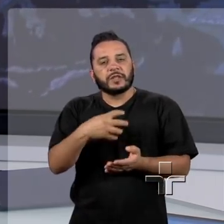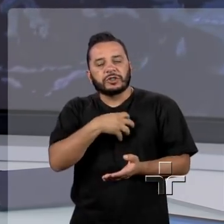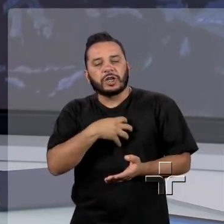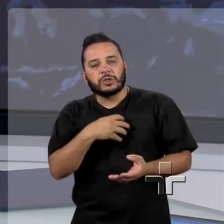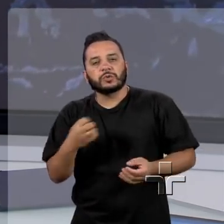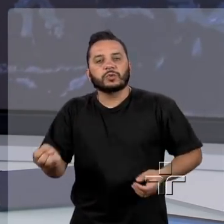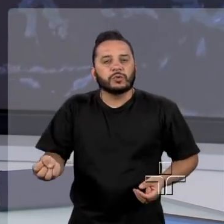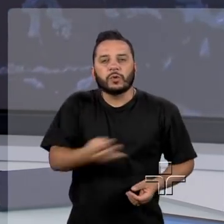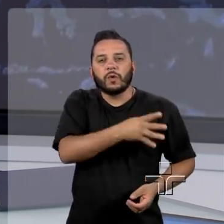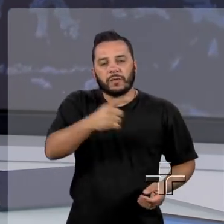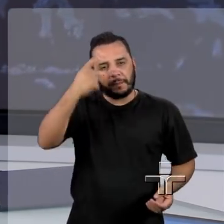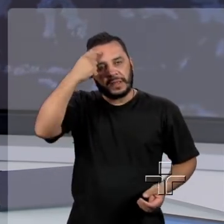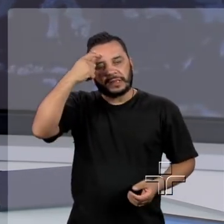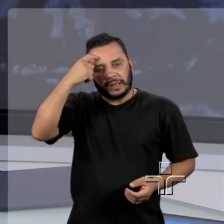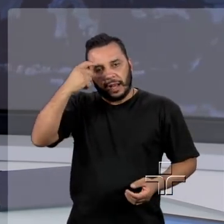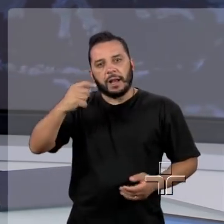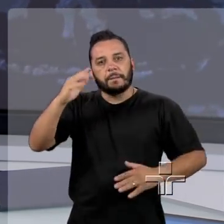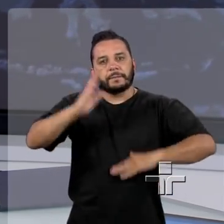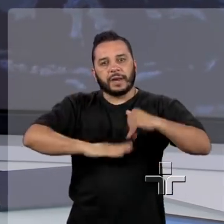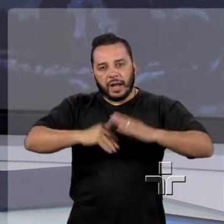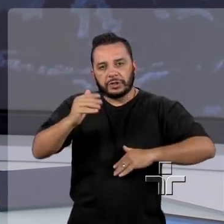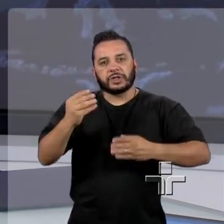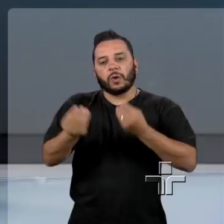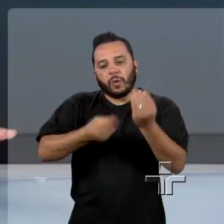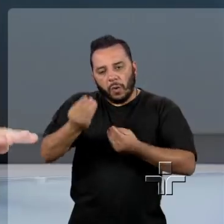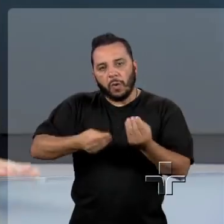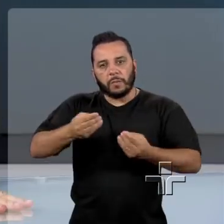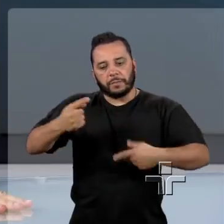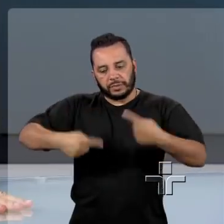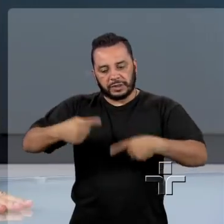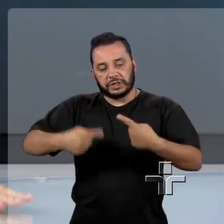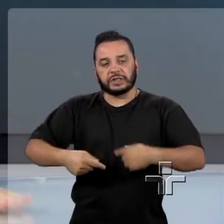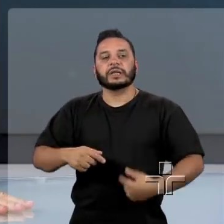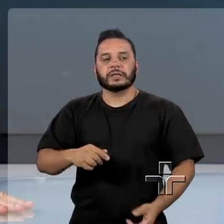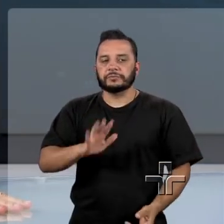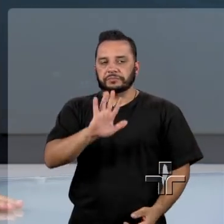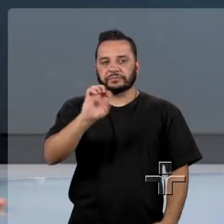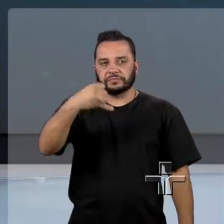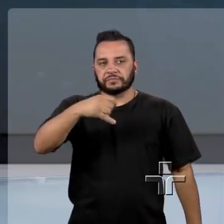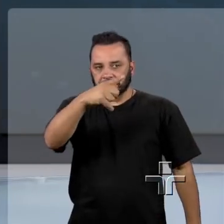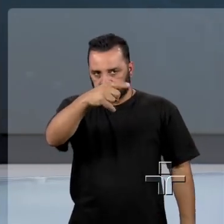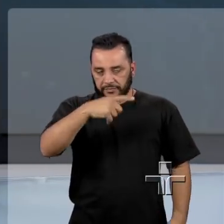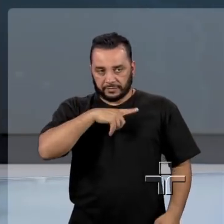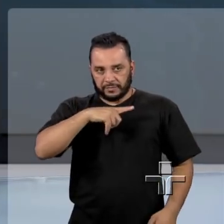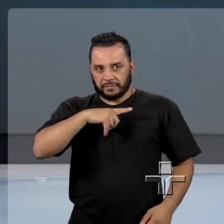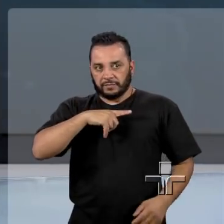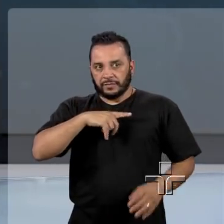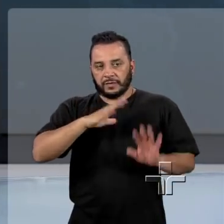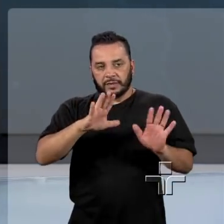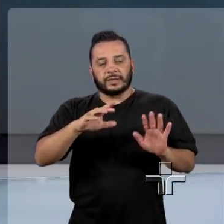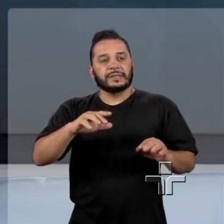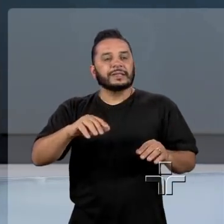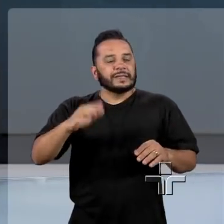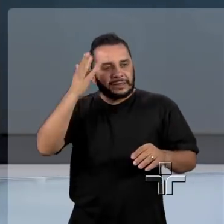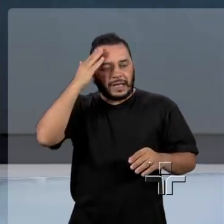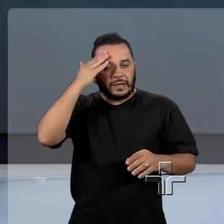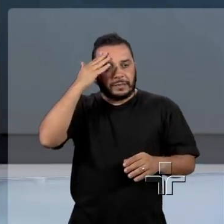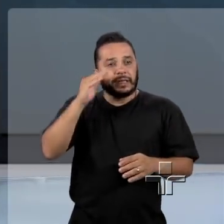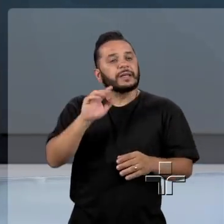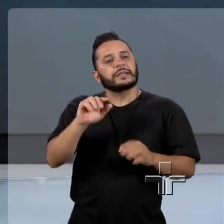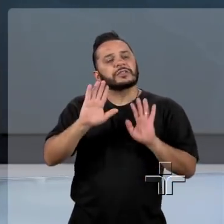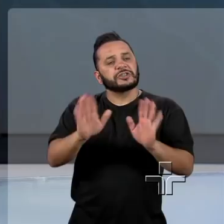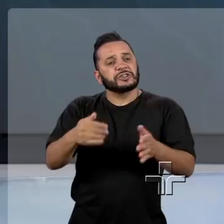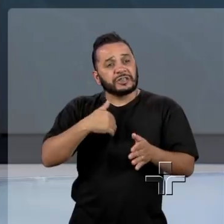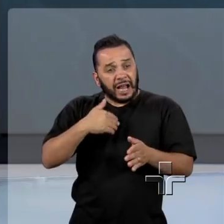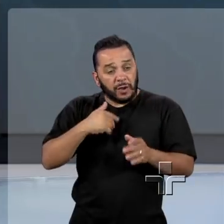se pensar a prática política, não é, Rodrigo? É isso, e aí eu quero pegar a última palavra do Liviano, semear. Foi semeado. Para isso, eu